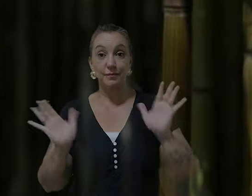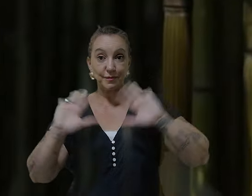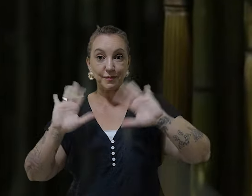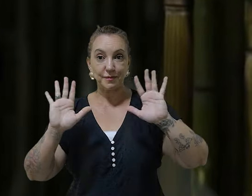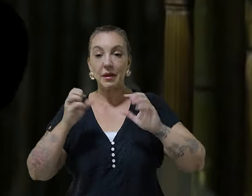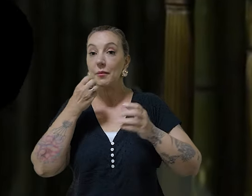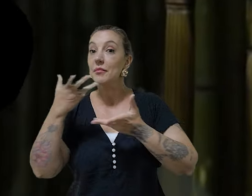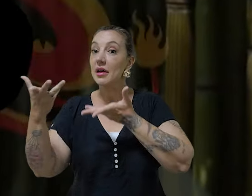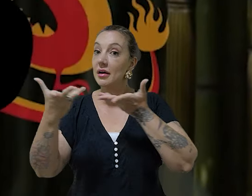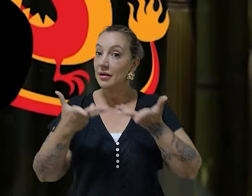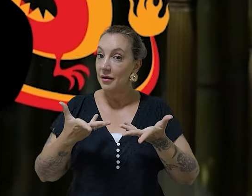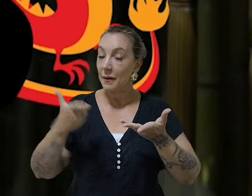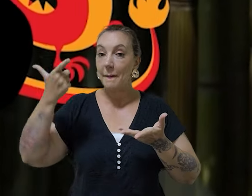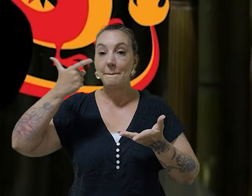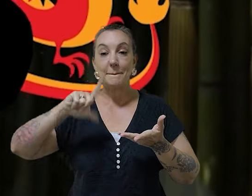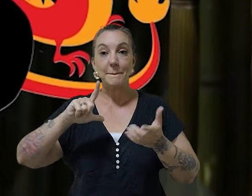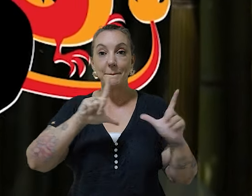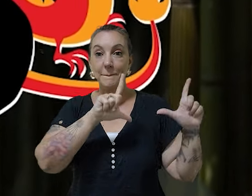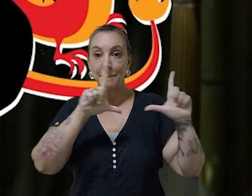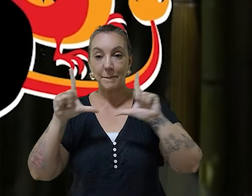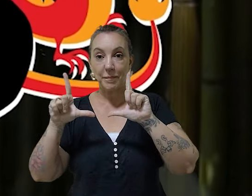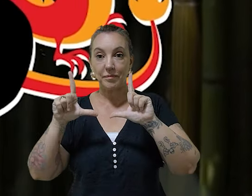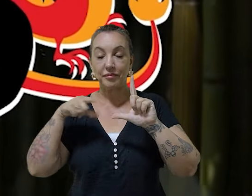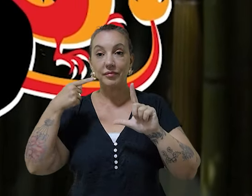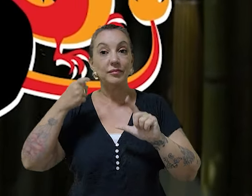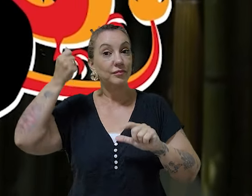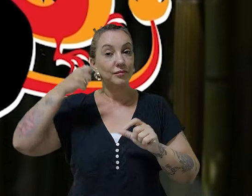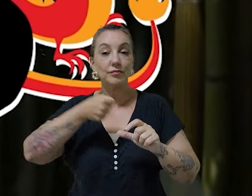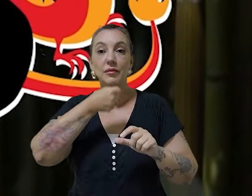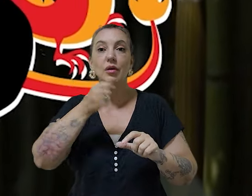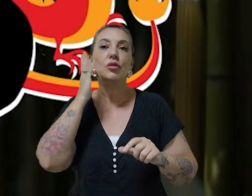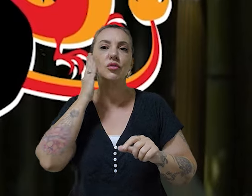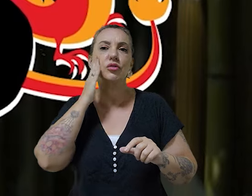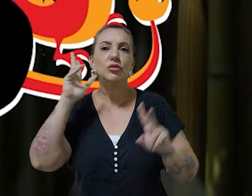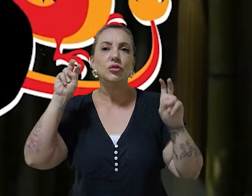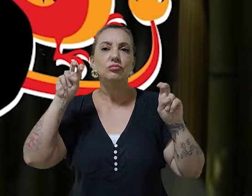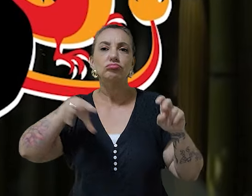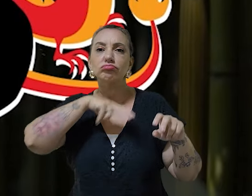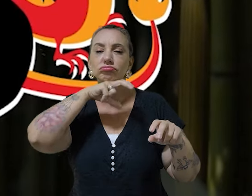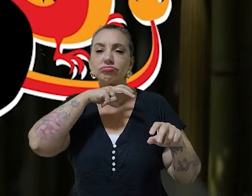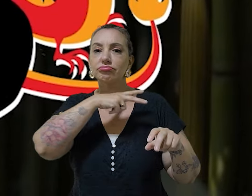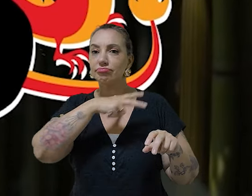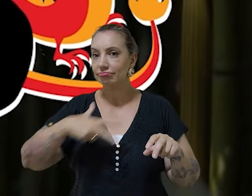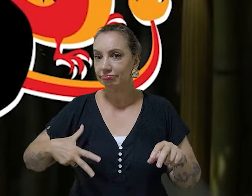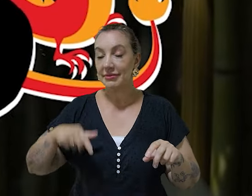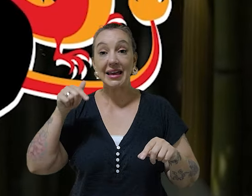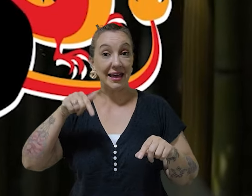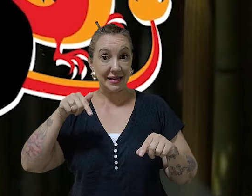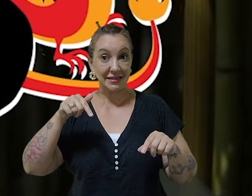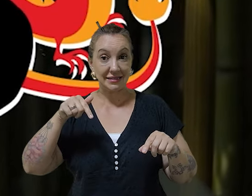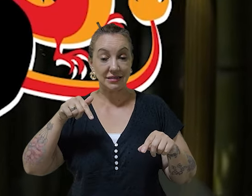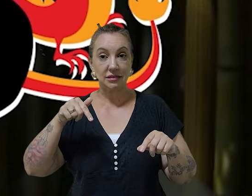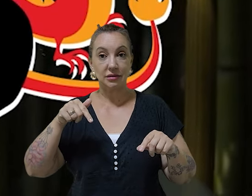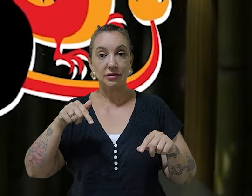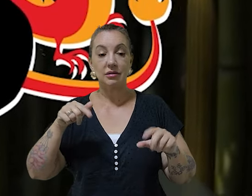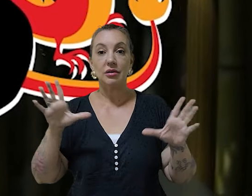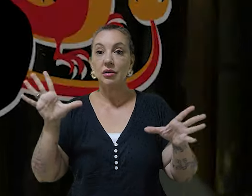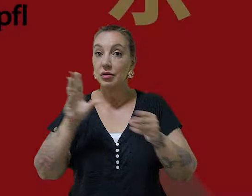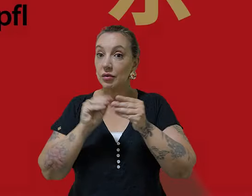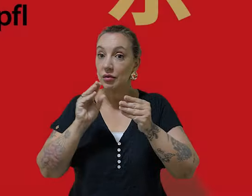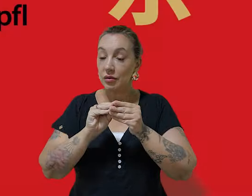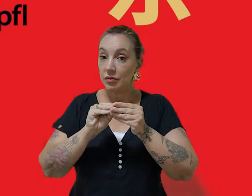Olá, olá, olá, sejam bem-vindos a mais um episódio do nosso podcast O Que Sei Sobre Tigres e Dragões. E este episódio vai compor uma